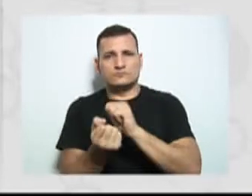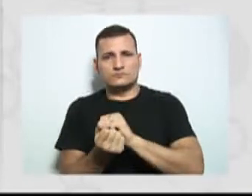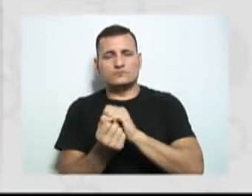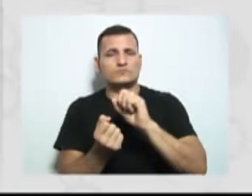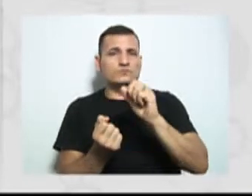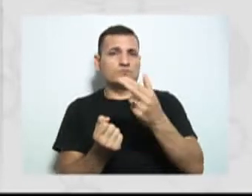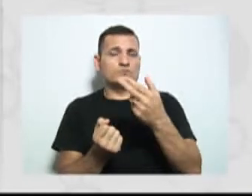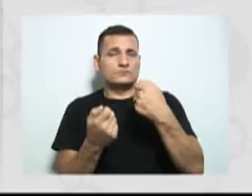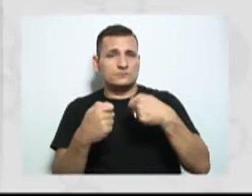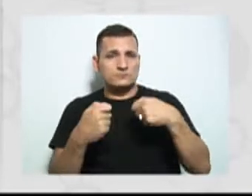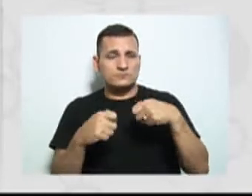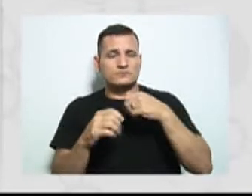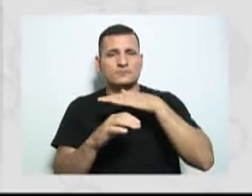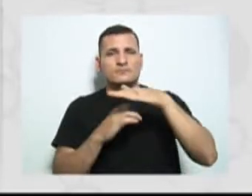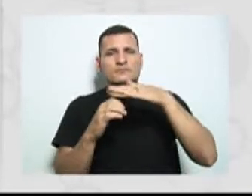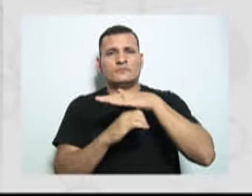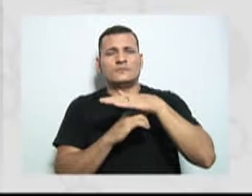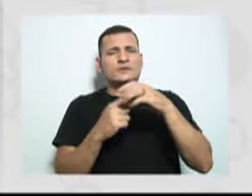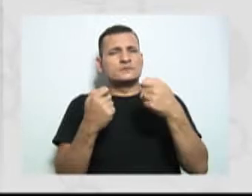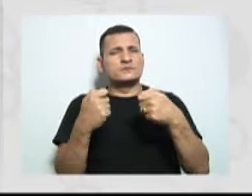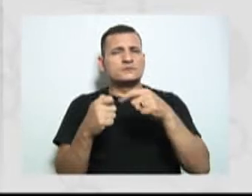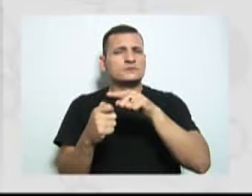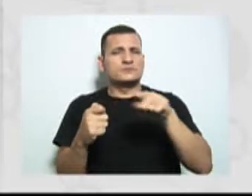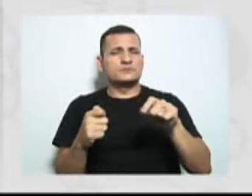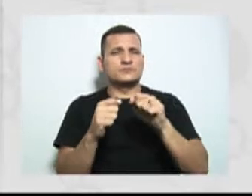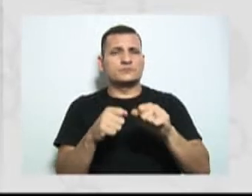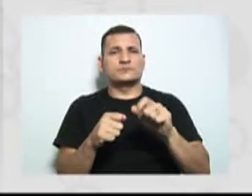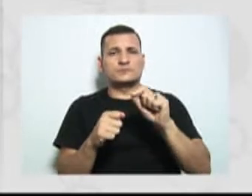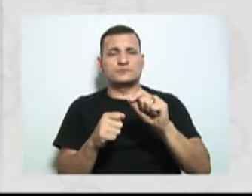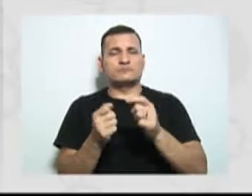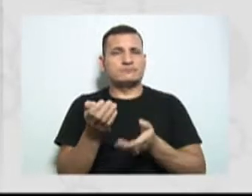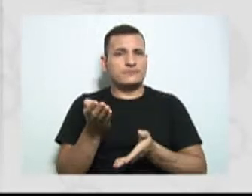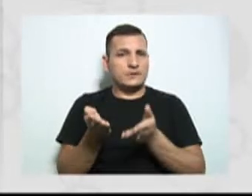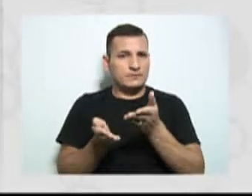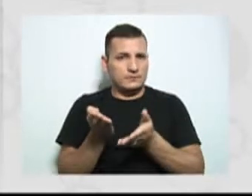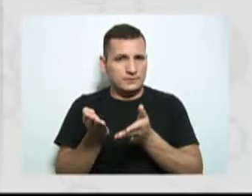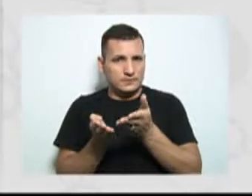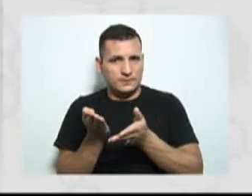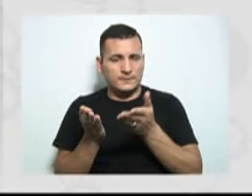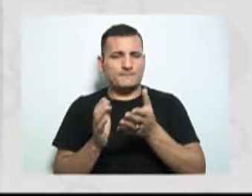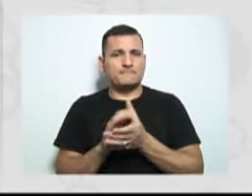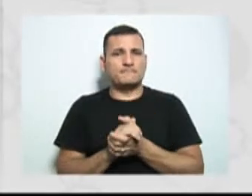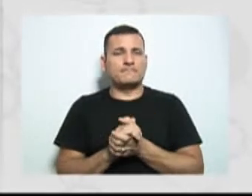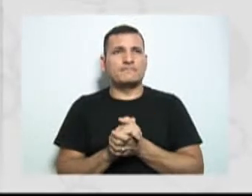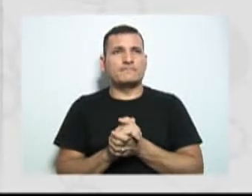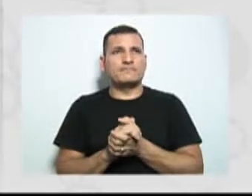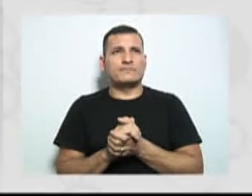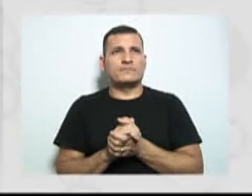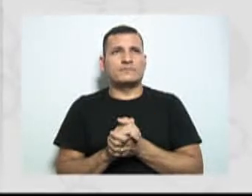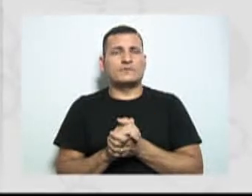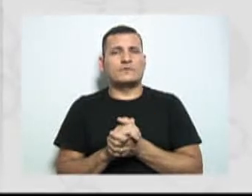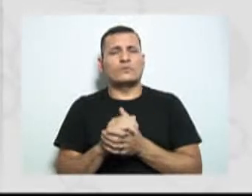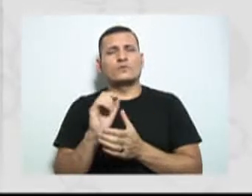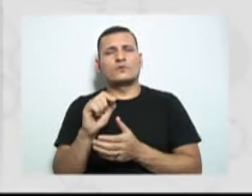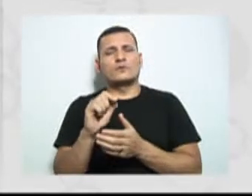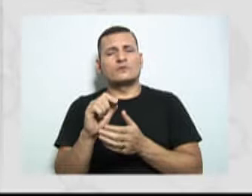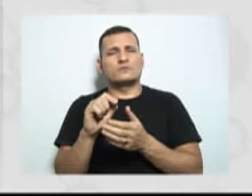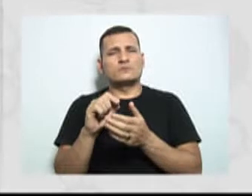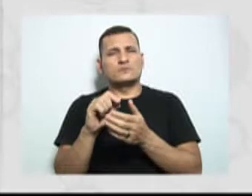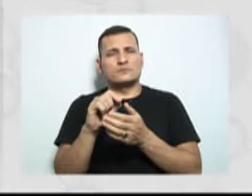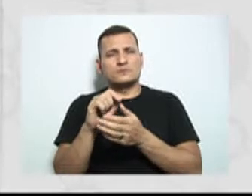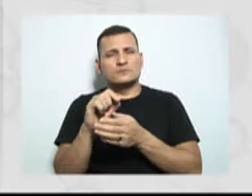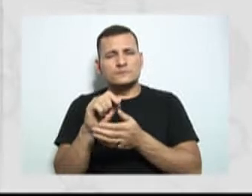Necessidades essas que podem ser para atender às exigências fiscais ou